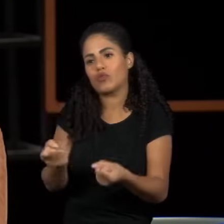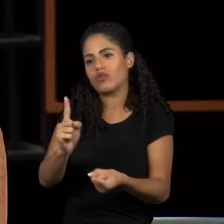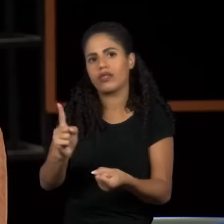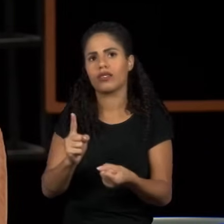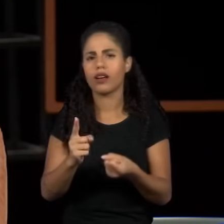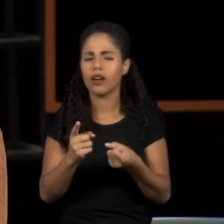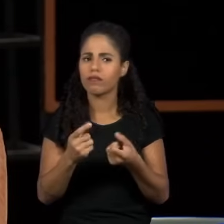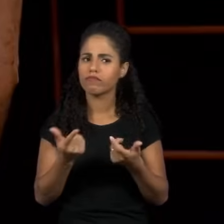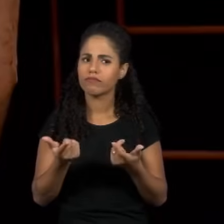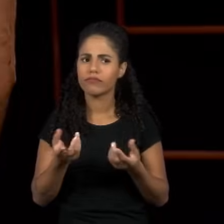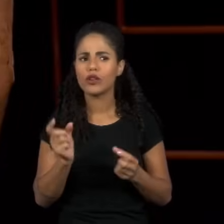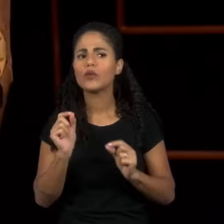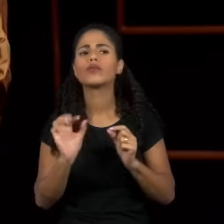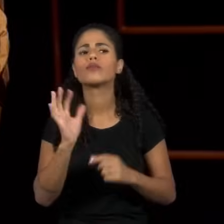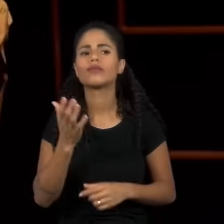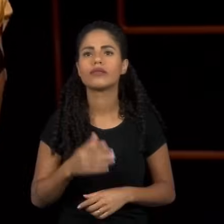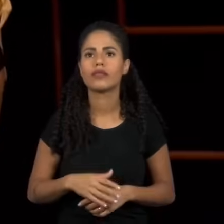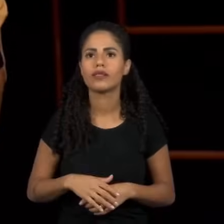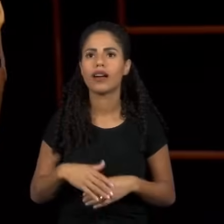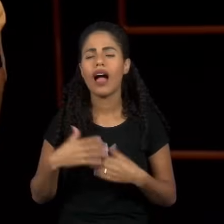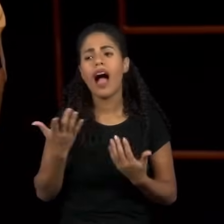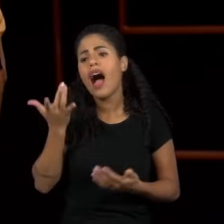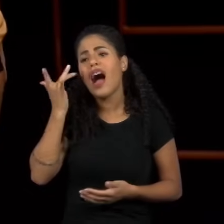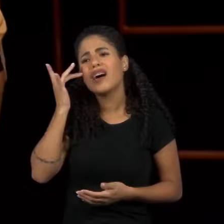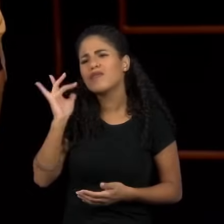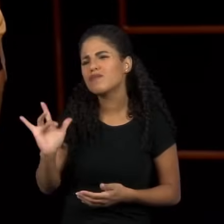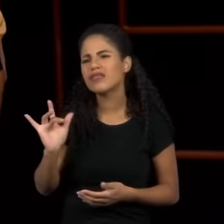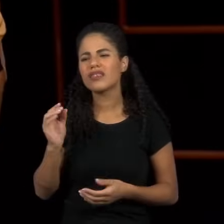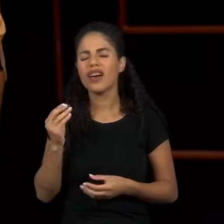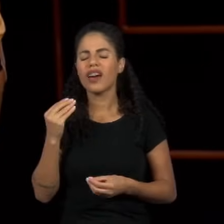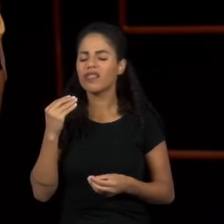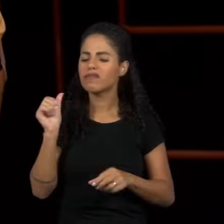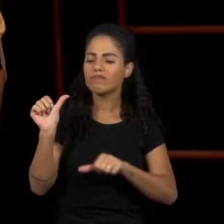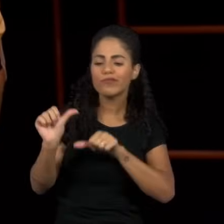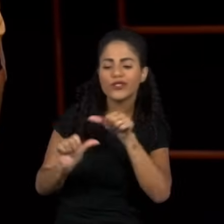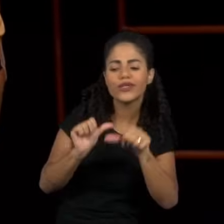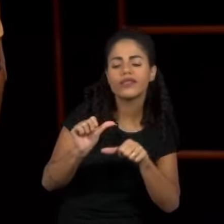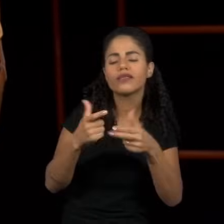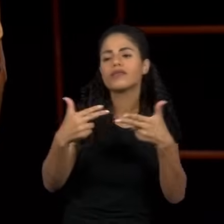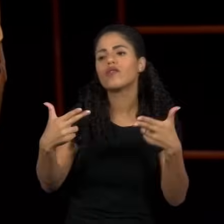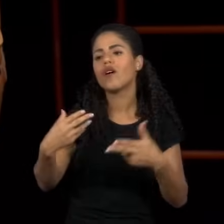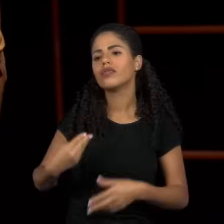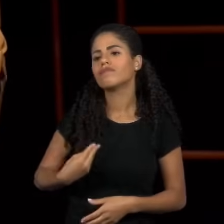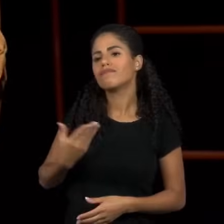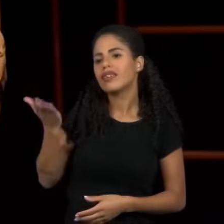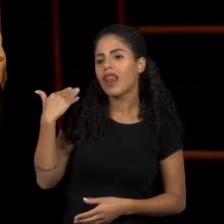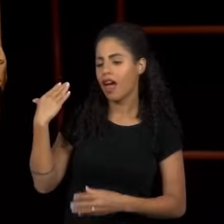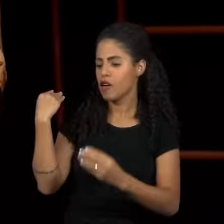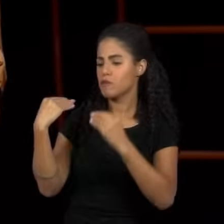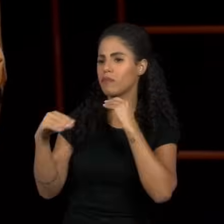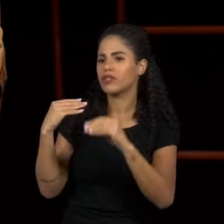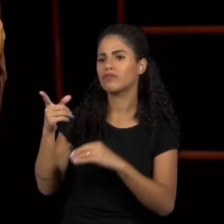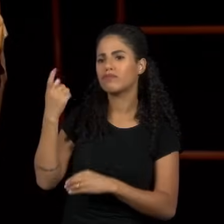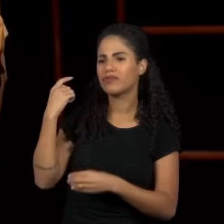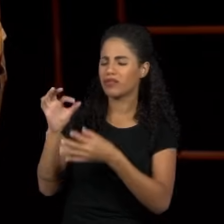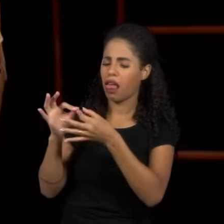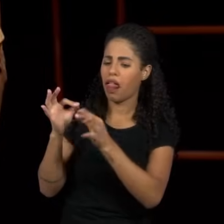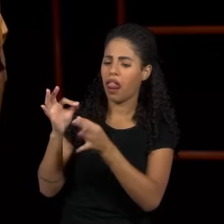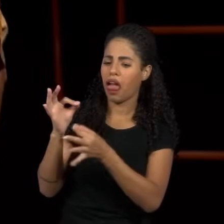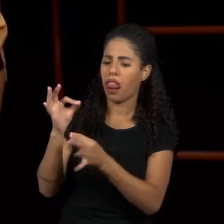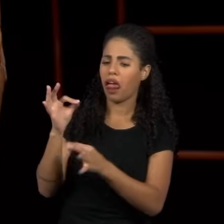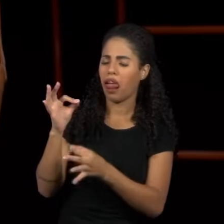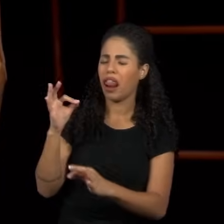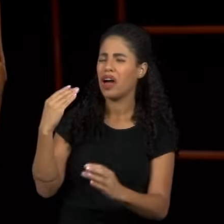motivo? Não sei, acho que eu estou me reciclando. E foi... A última novela foi muito longa e eu